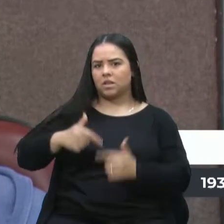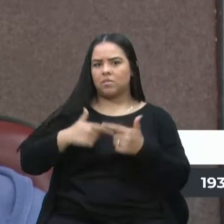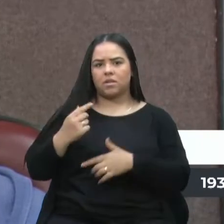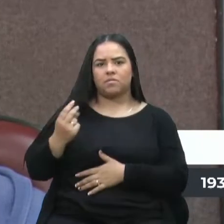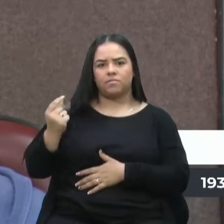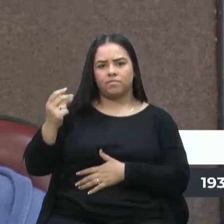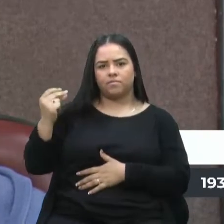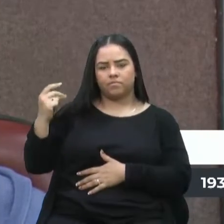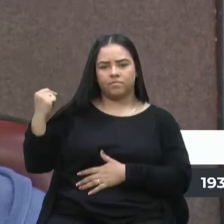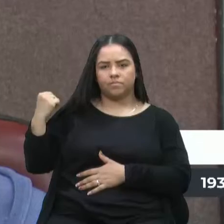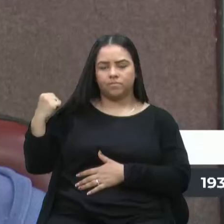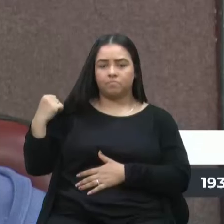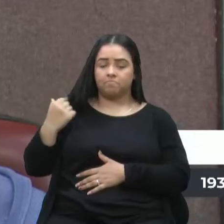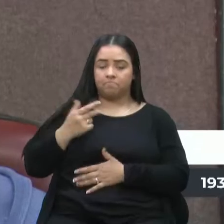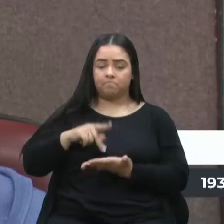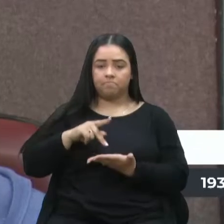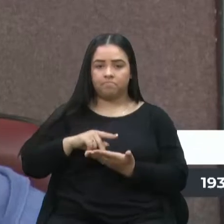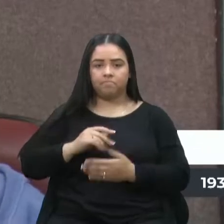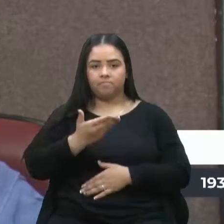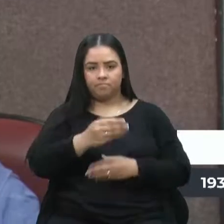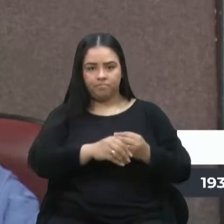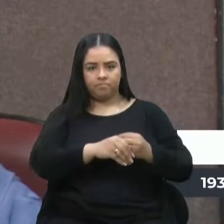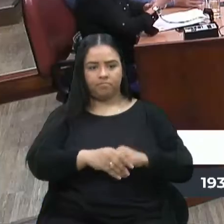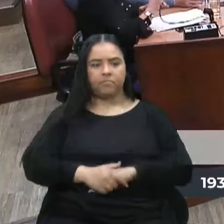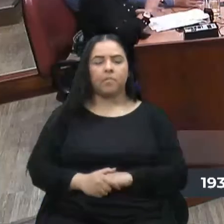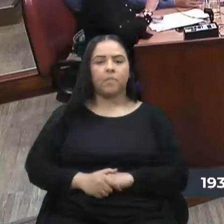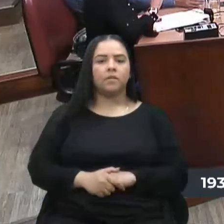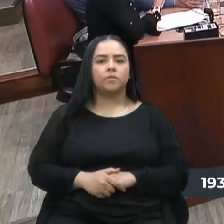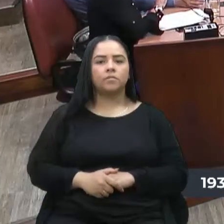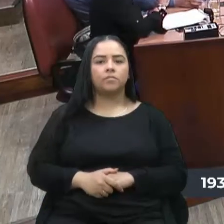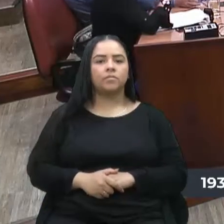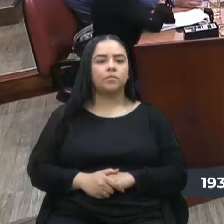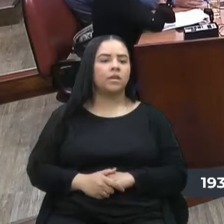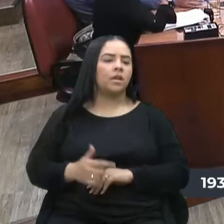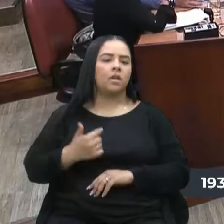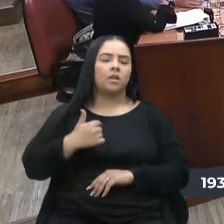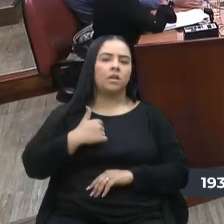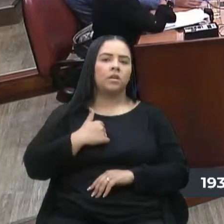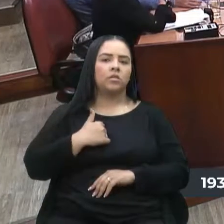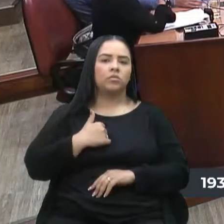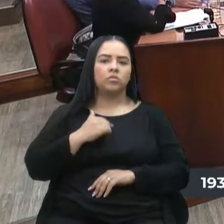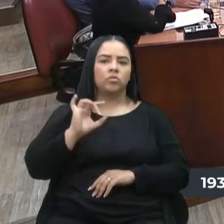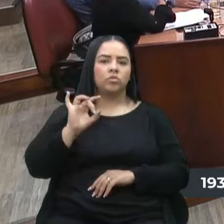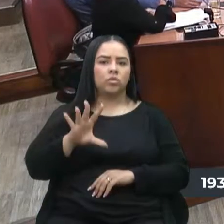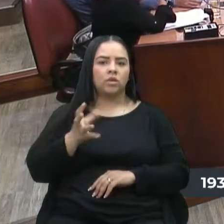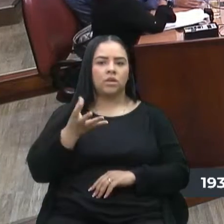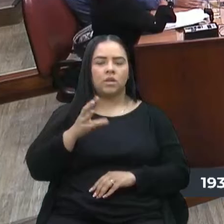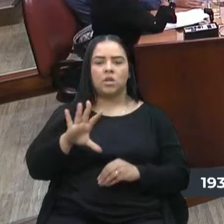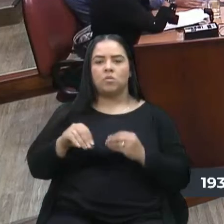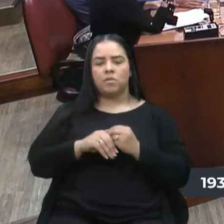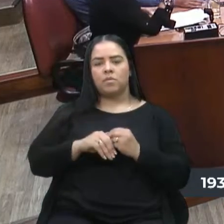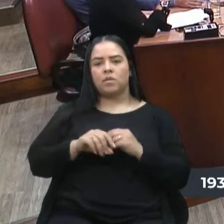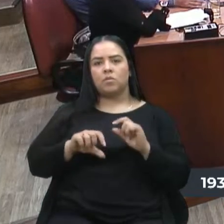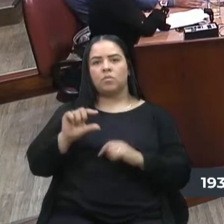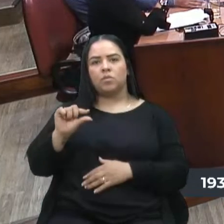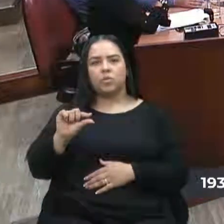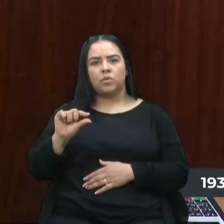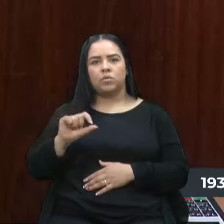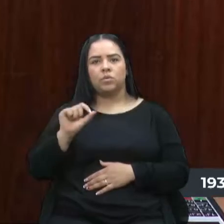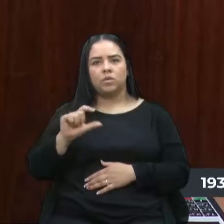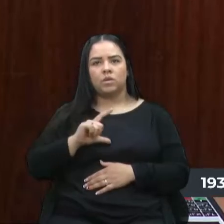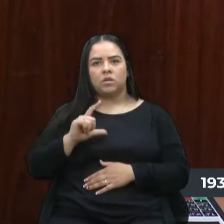vamos ser sincero sua parte não eu só queria essa palavra um pouco